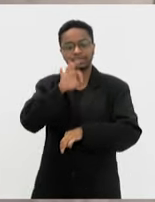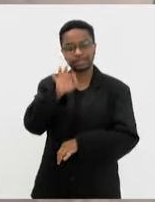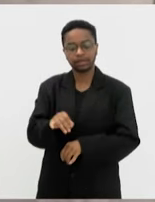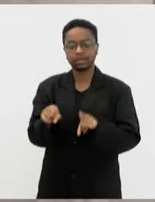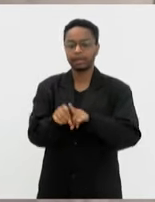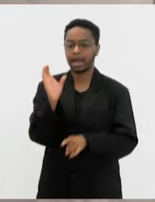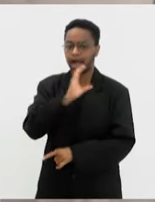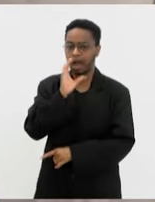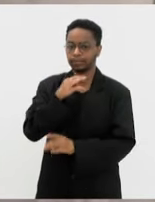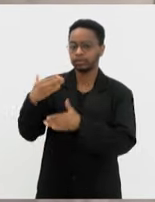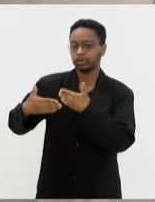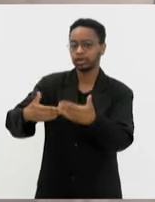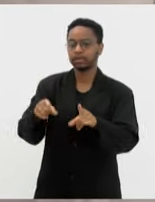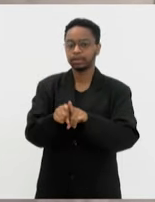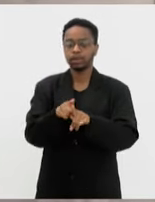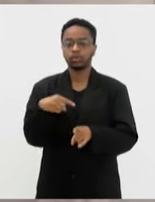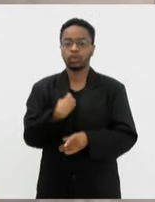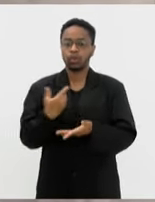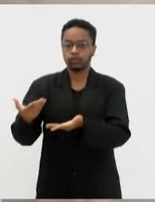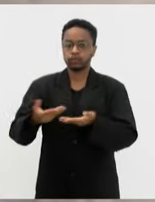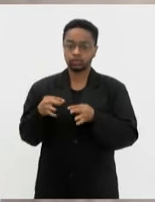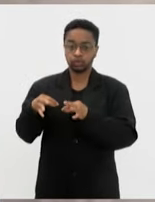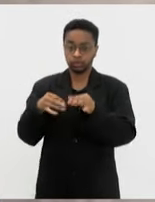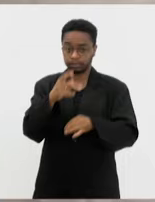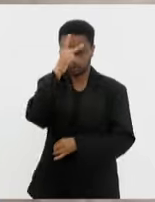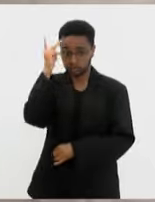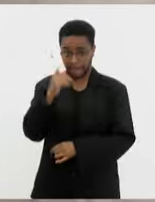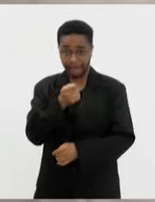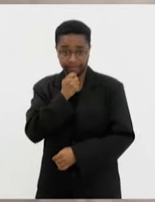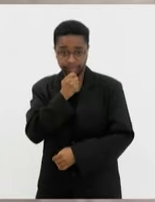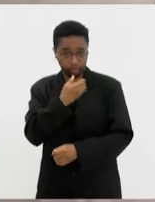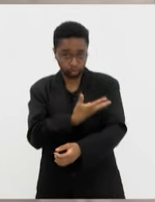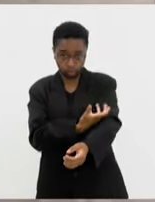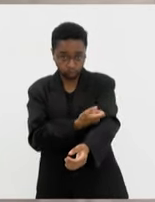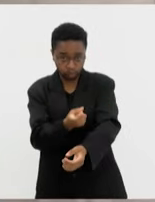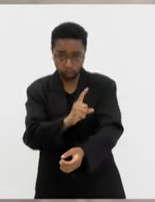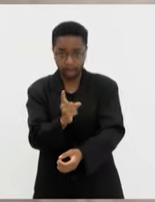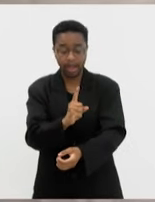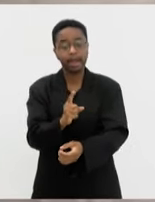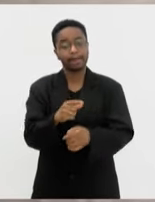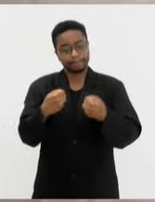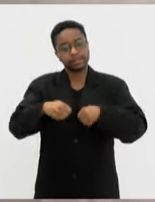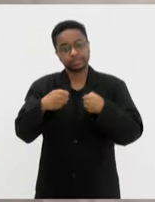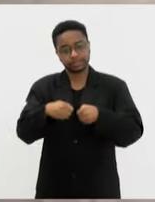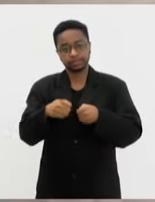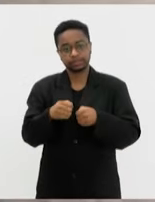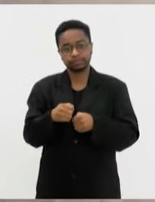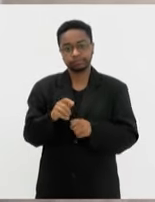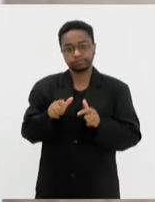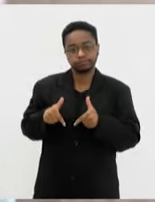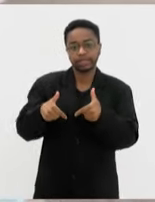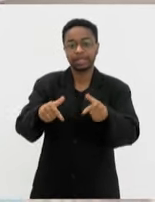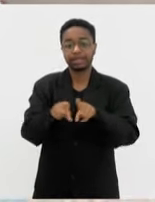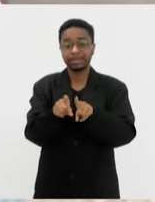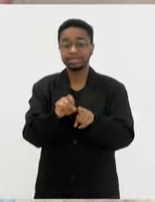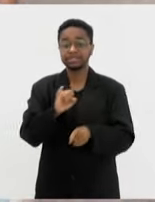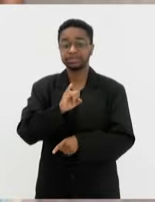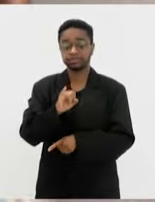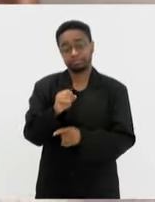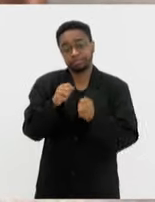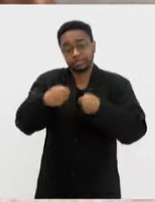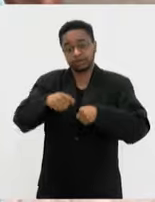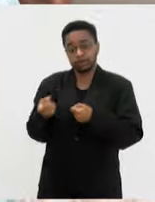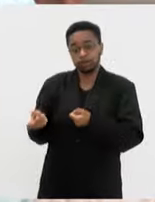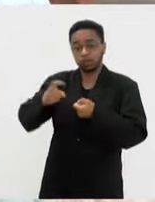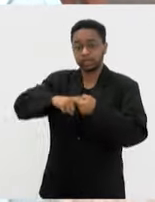então, todos que não doaram a fazerem a sua primeira doação e aqueles que já doaram que voltem. O Hemorrio está precisando como nunca. E o Hemorrio está fazendo diversas